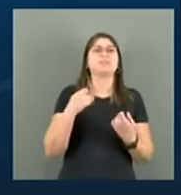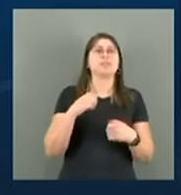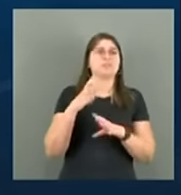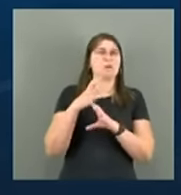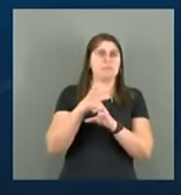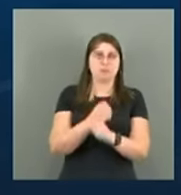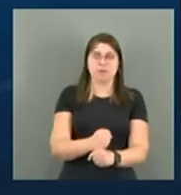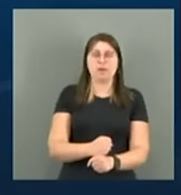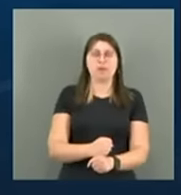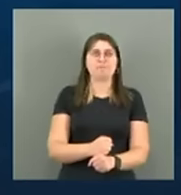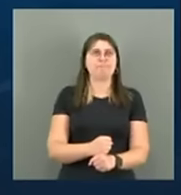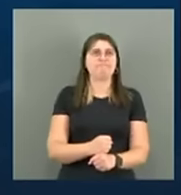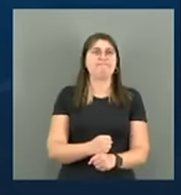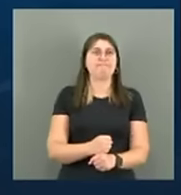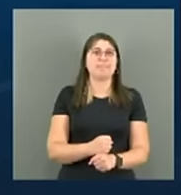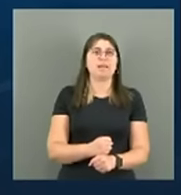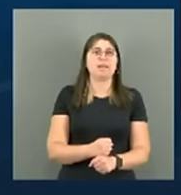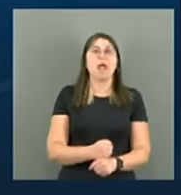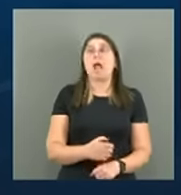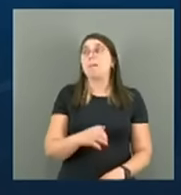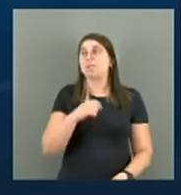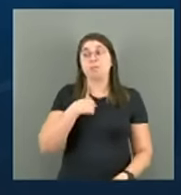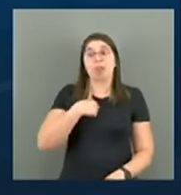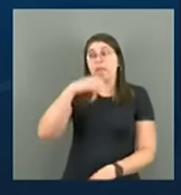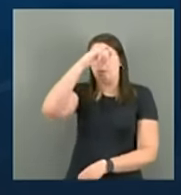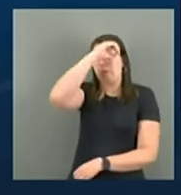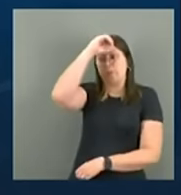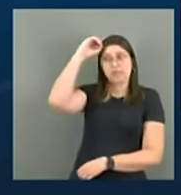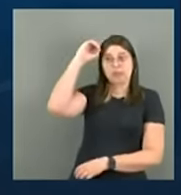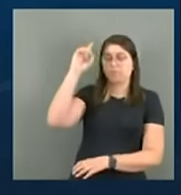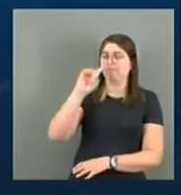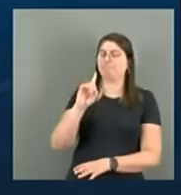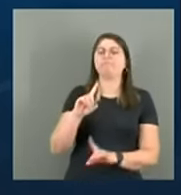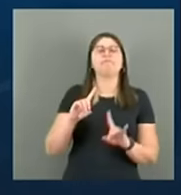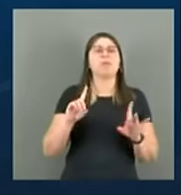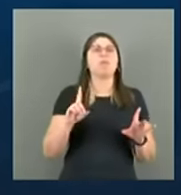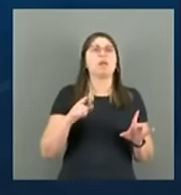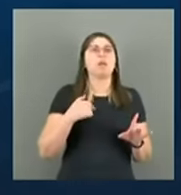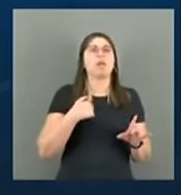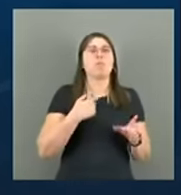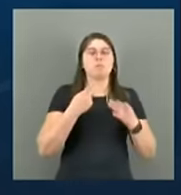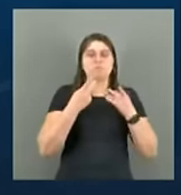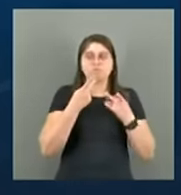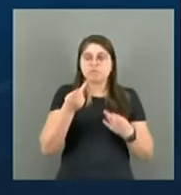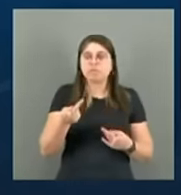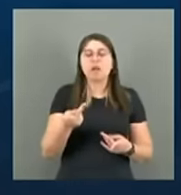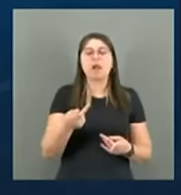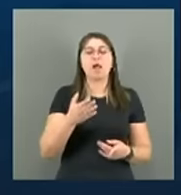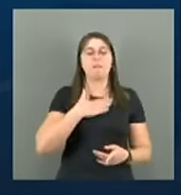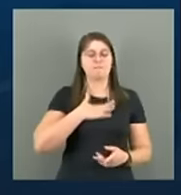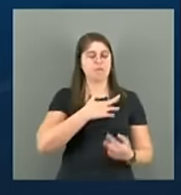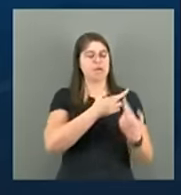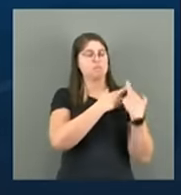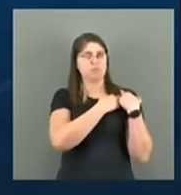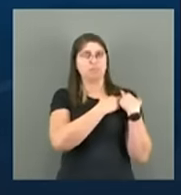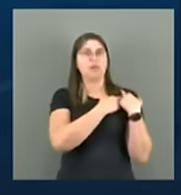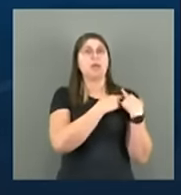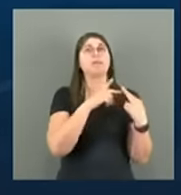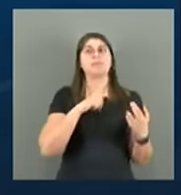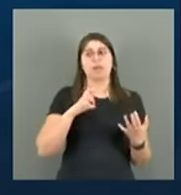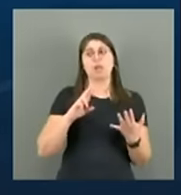nem como eu falar para mim, eu sou inocente. Infelizmente, eu tô aqui realmente para colocar onde cabe a mim. Tem nomes